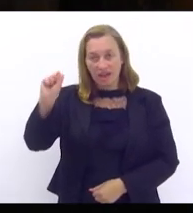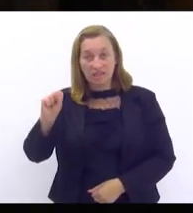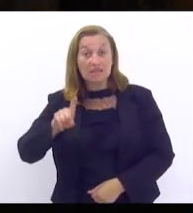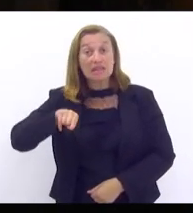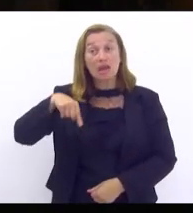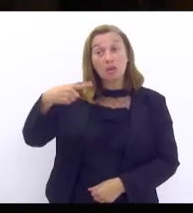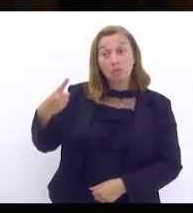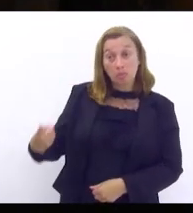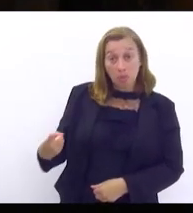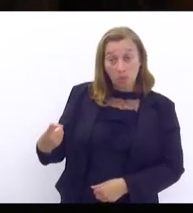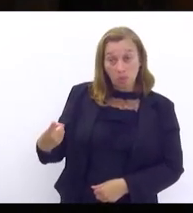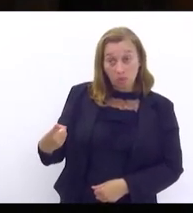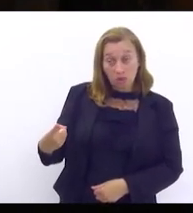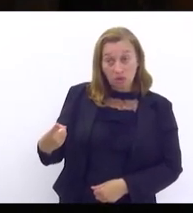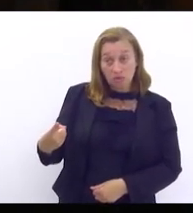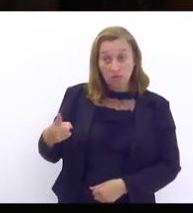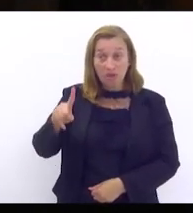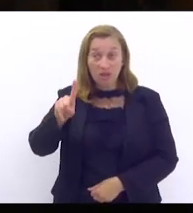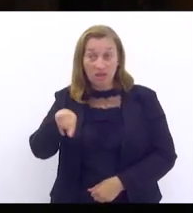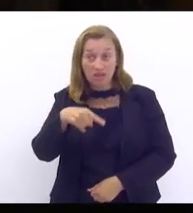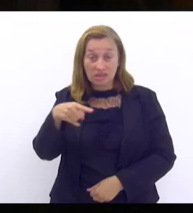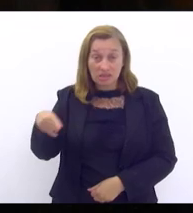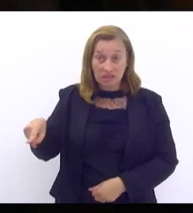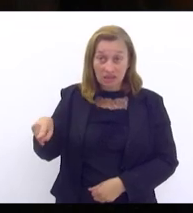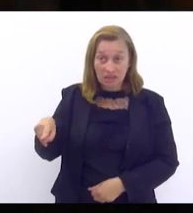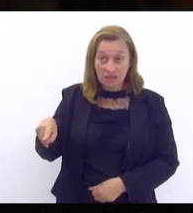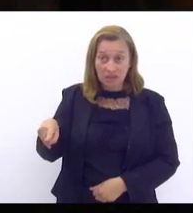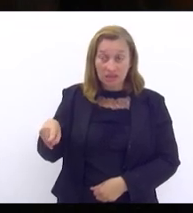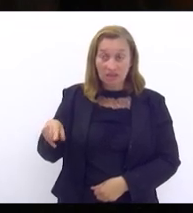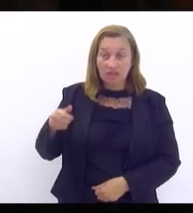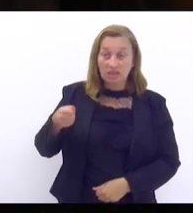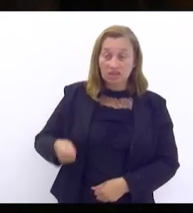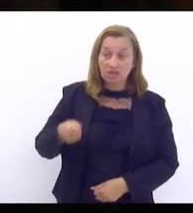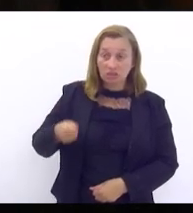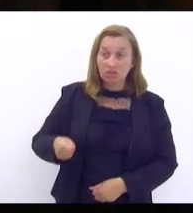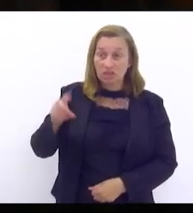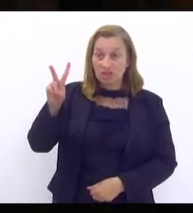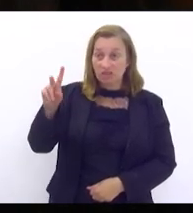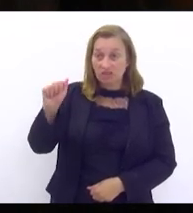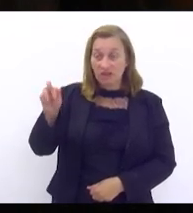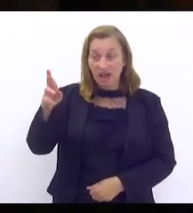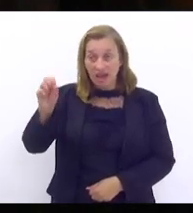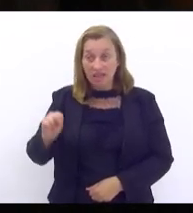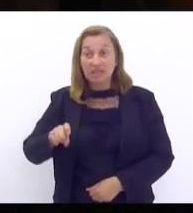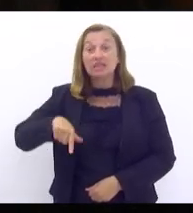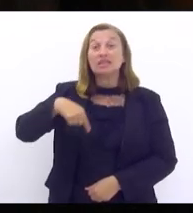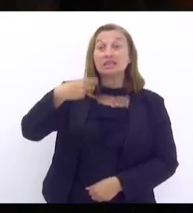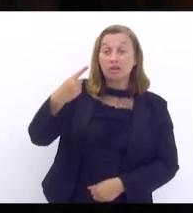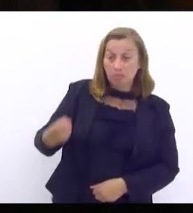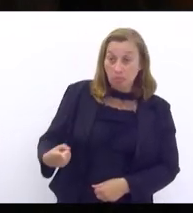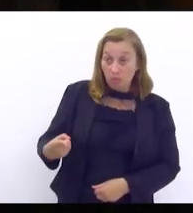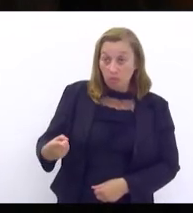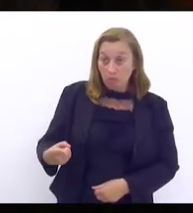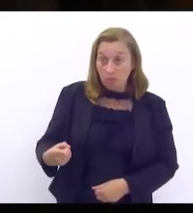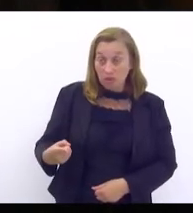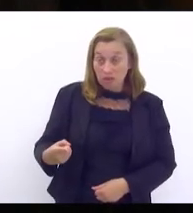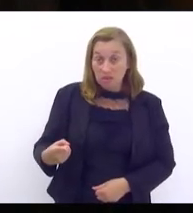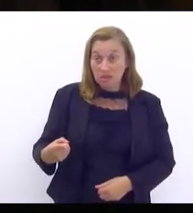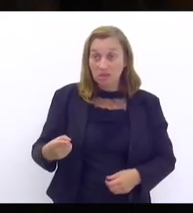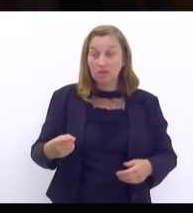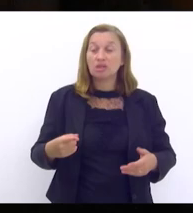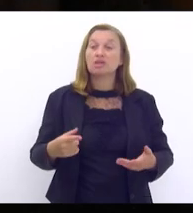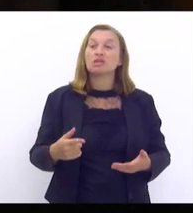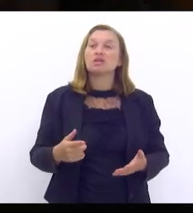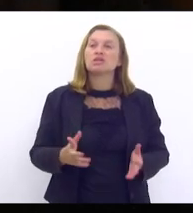Depois foi extinto na ditadura de Vargas. E depois, no limiar da ditadura de